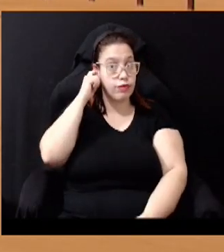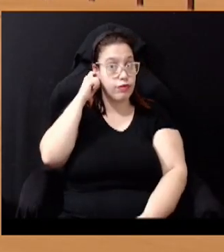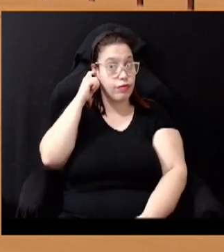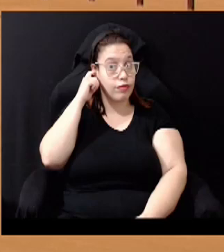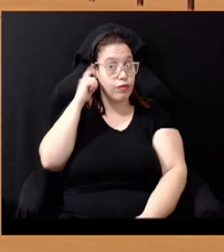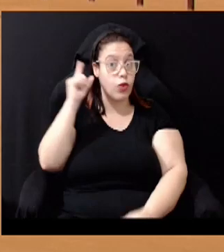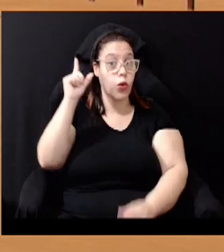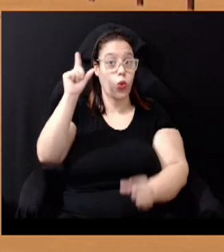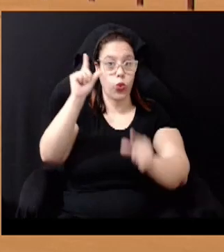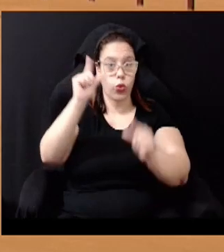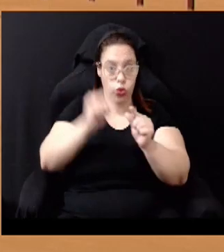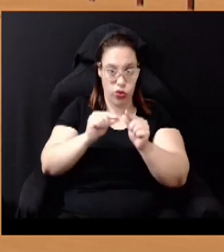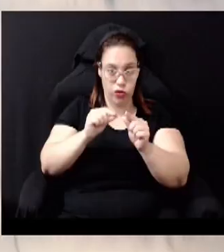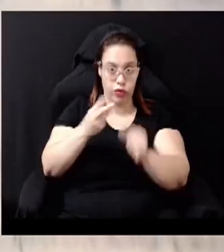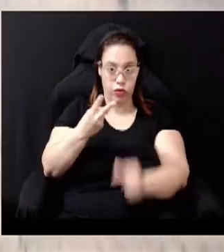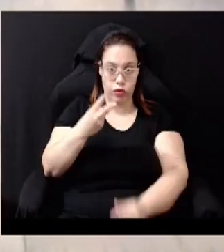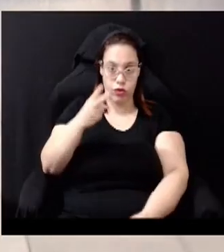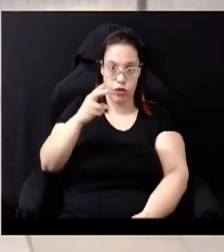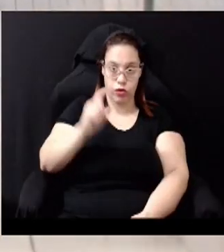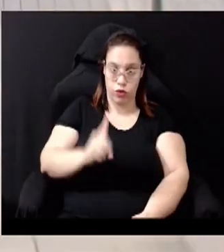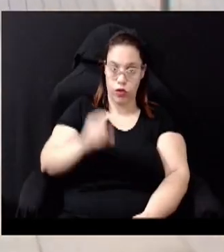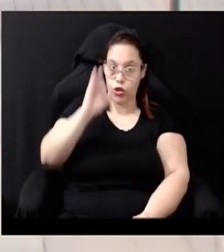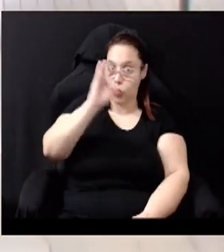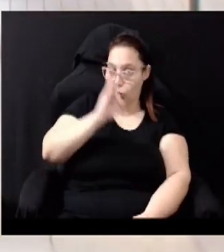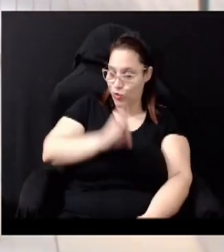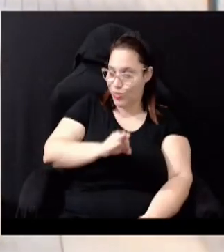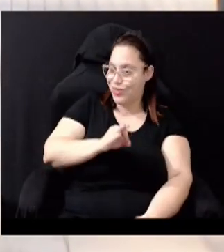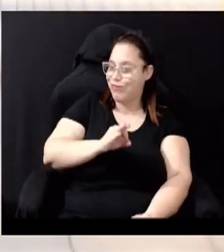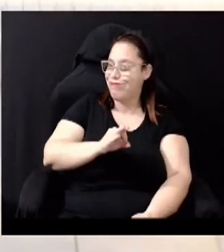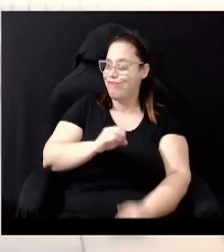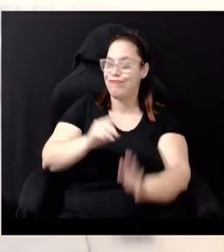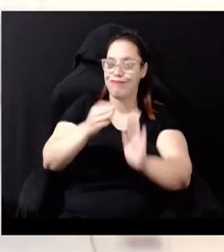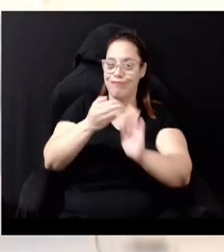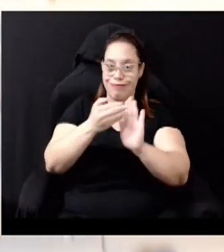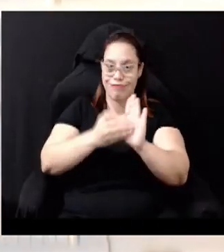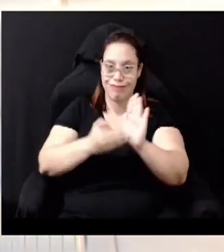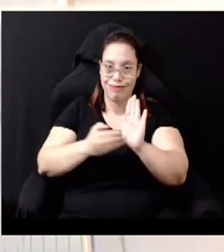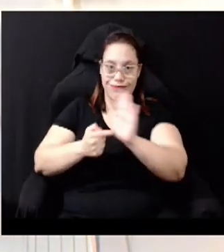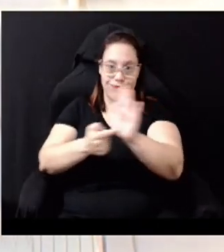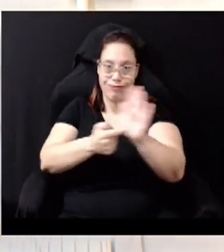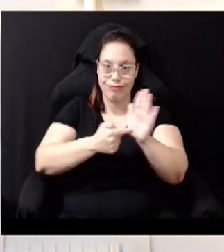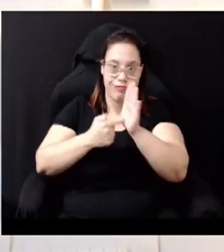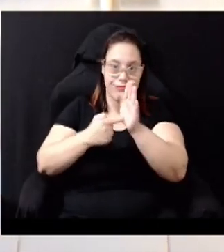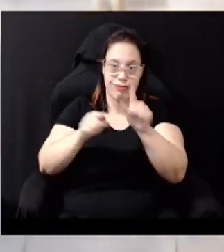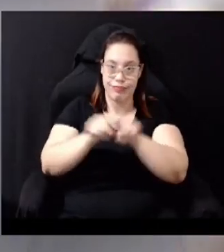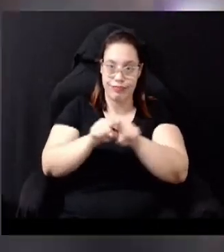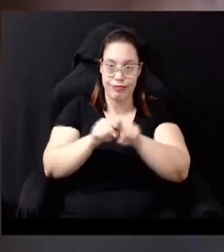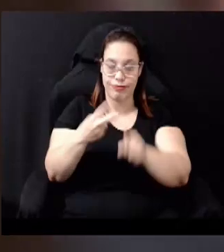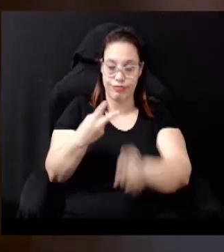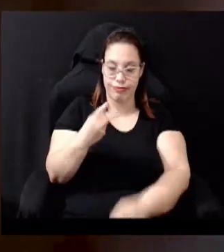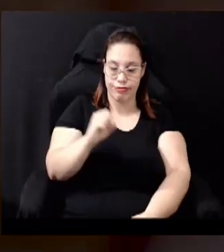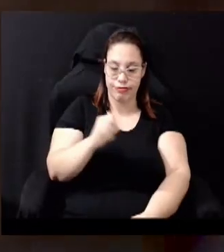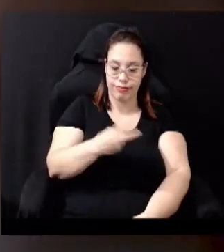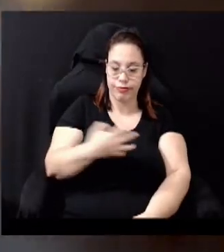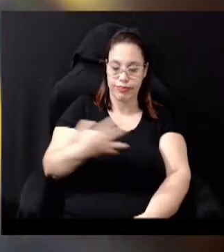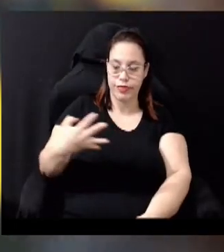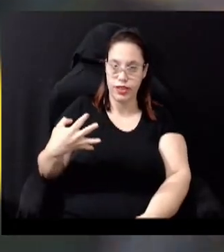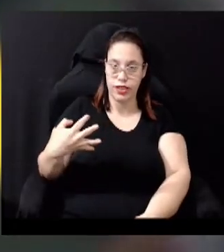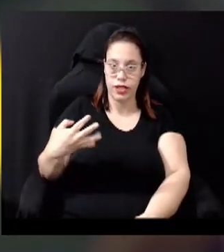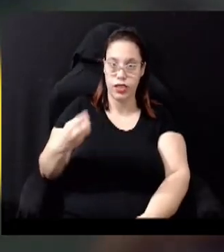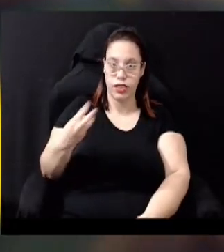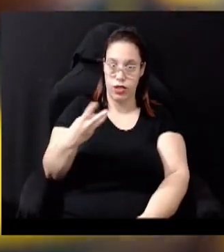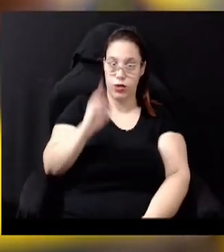redução de 21%. Os dados mostram também que em 2024, 30%